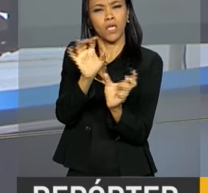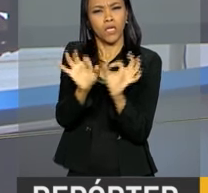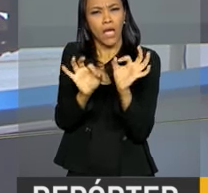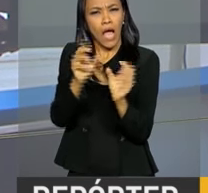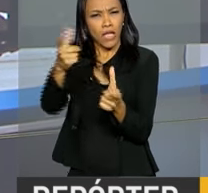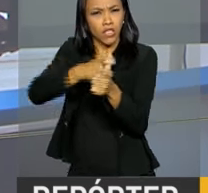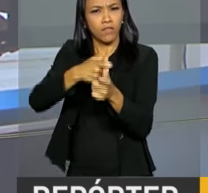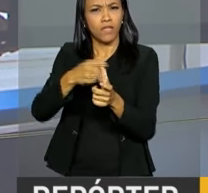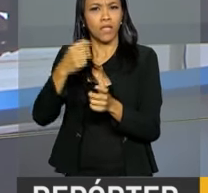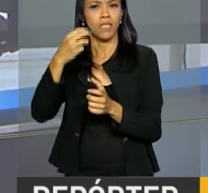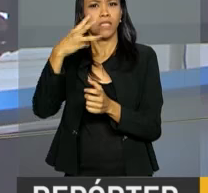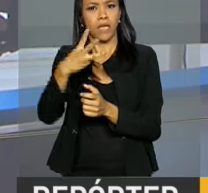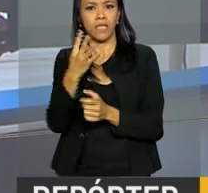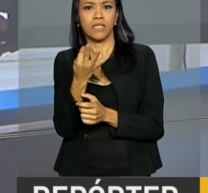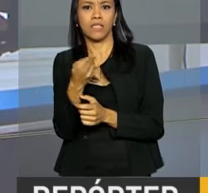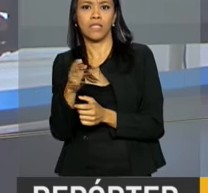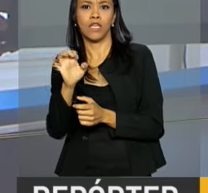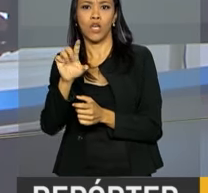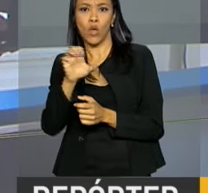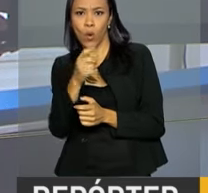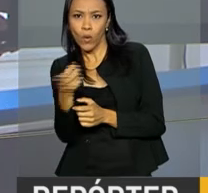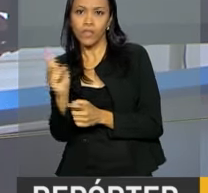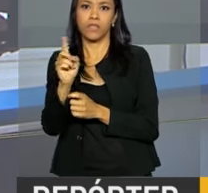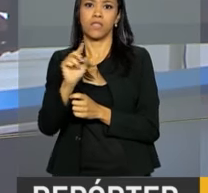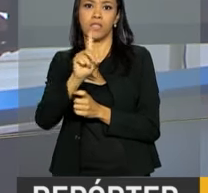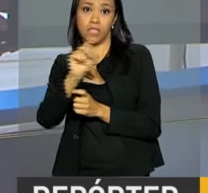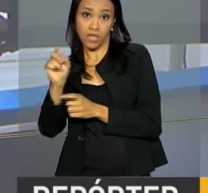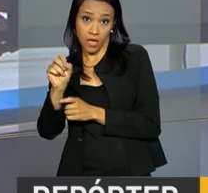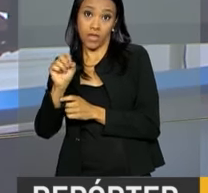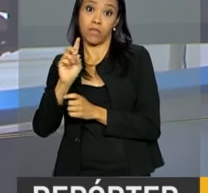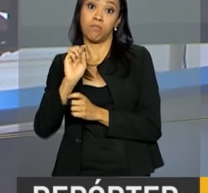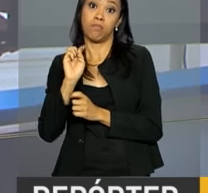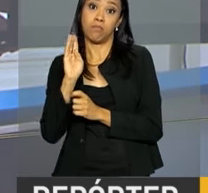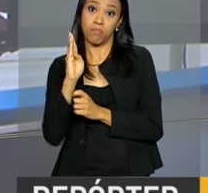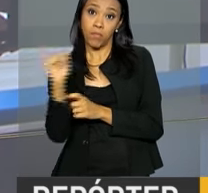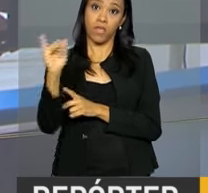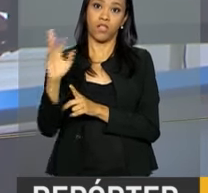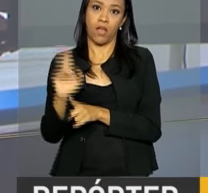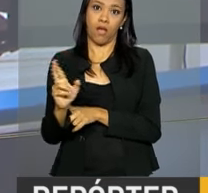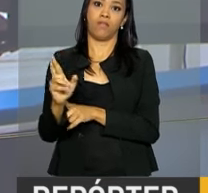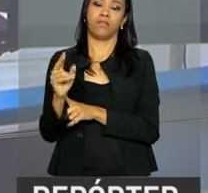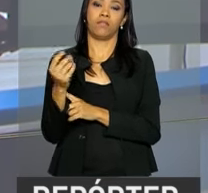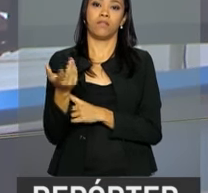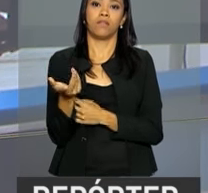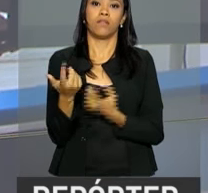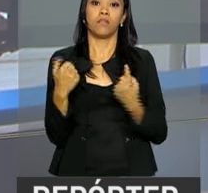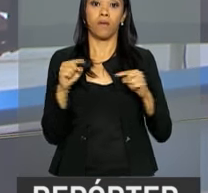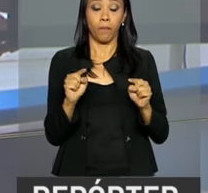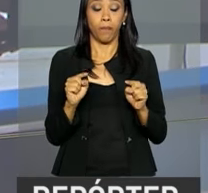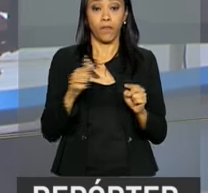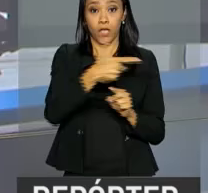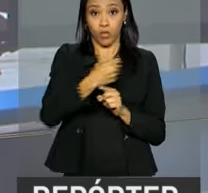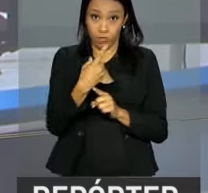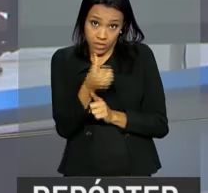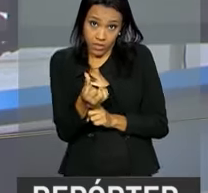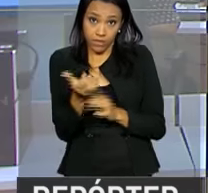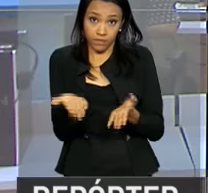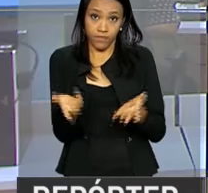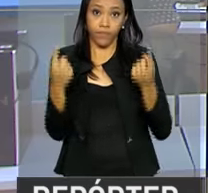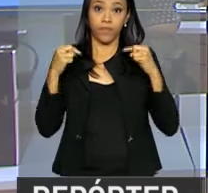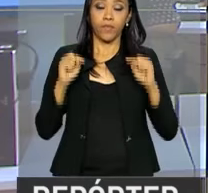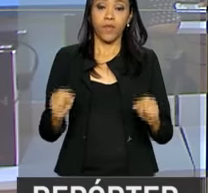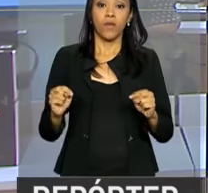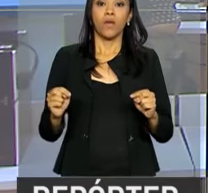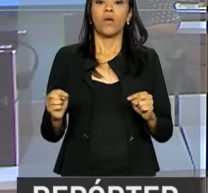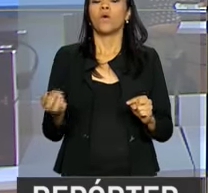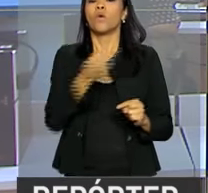e 100 bilhões de reais e 3 trilhões e 300 bilhões de reais em 2016. E o